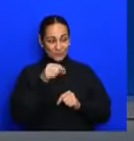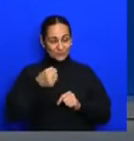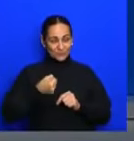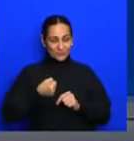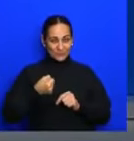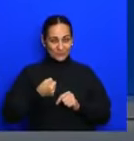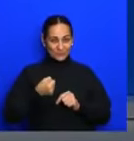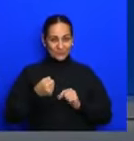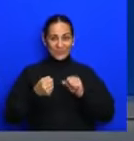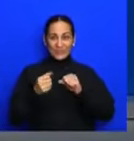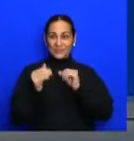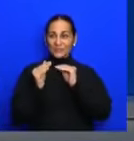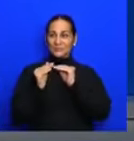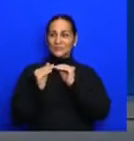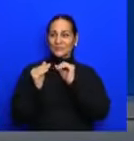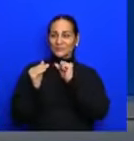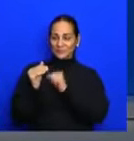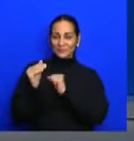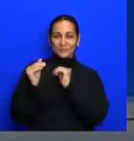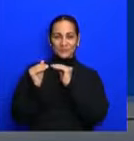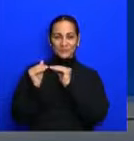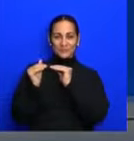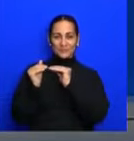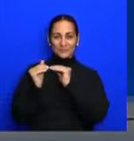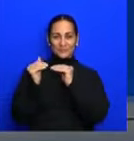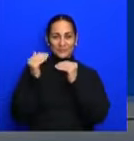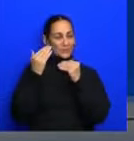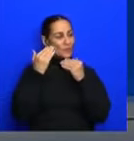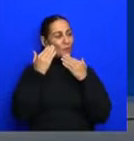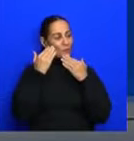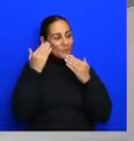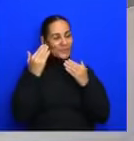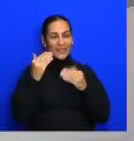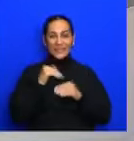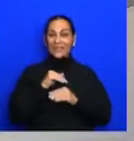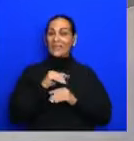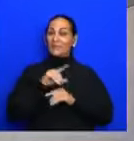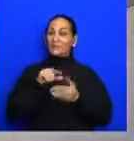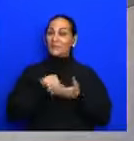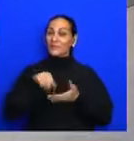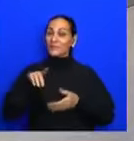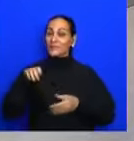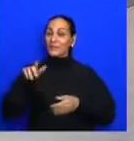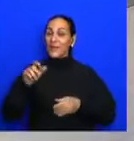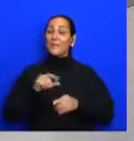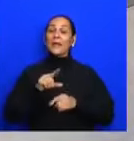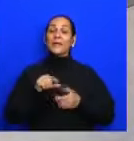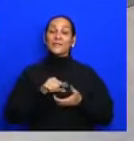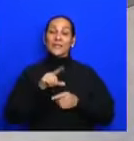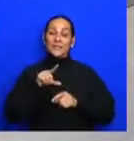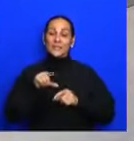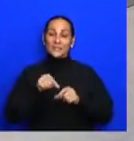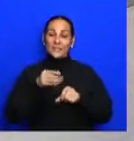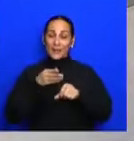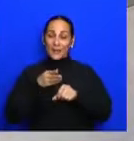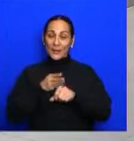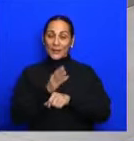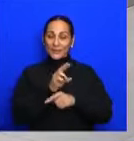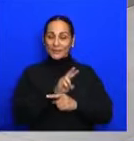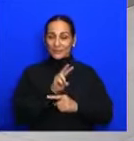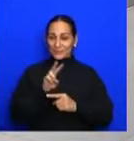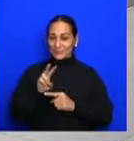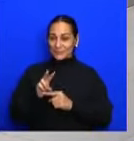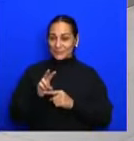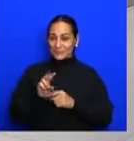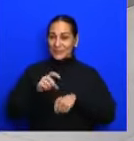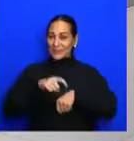as dezenas sorteadas? Sim, confirmo. Sim, confirmo. Muito obrigada. Essa foi a Mega Sena, sorteio realizado e validado pelas